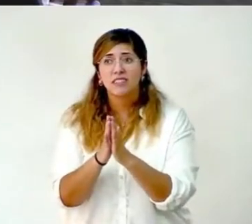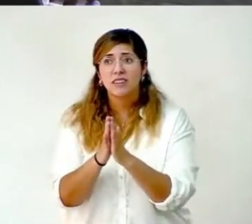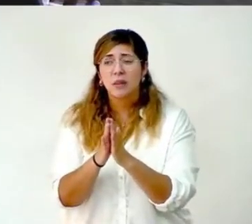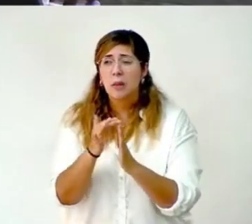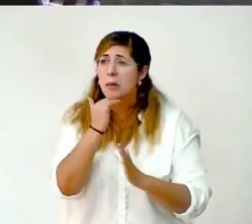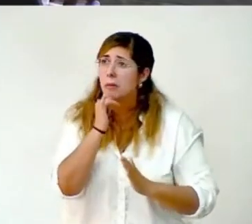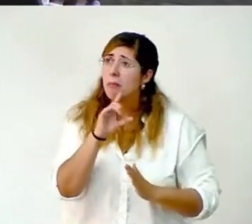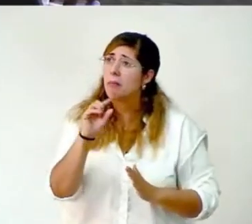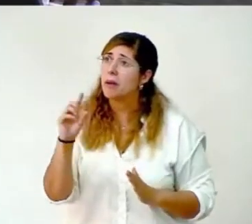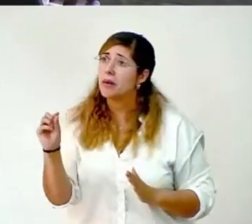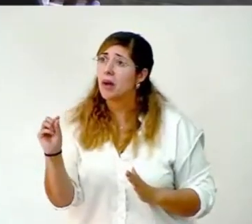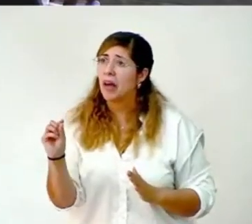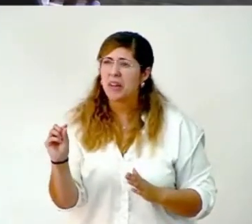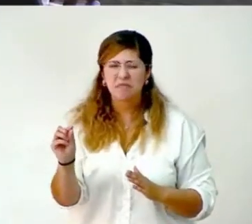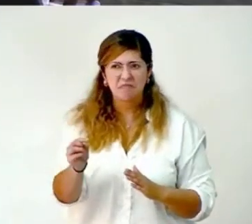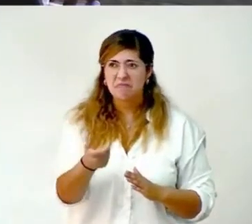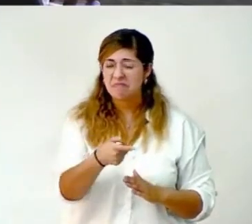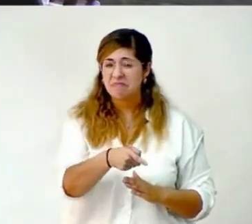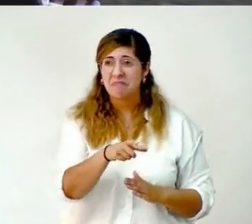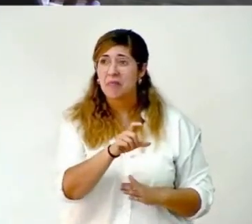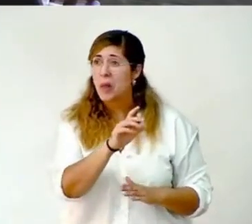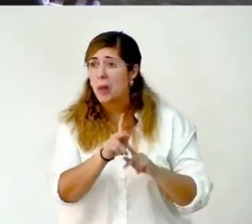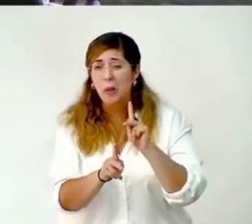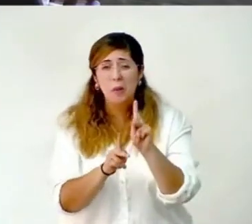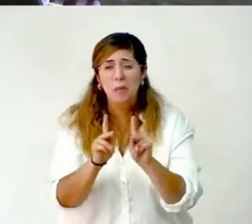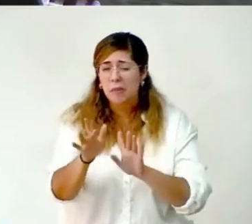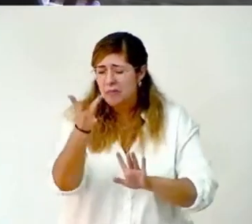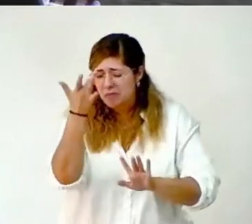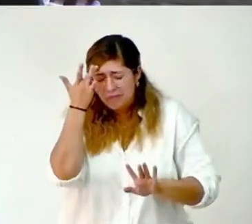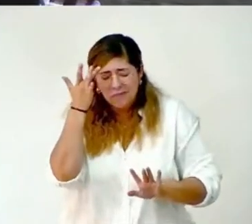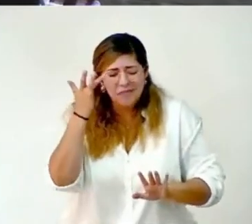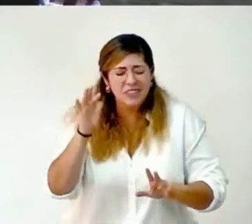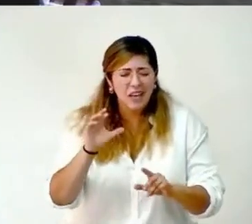fazem. Perdoa-os, Pai.